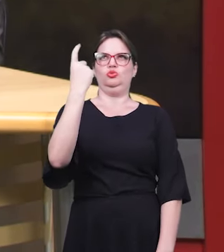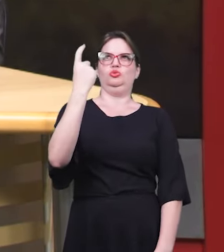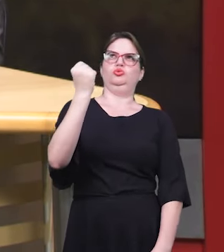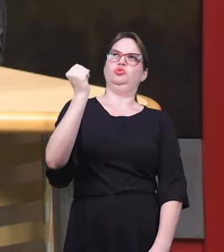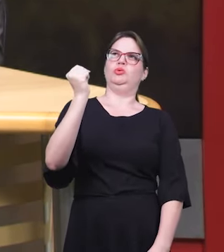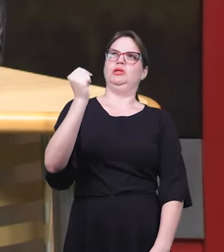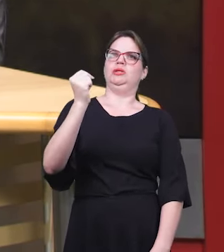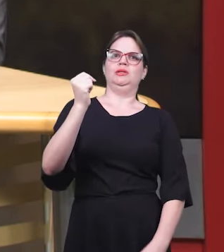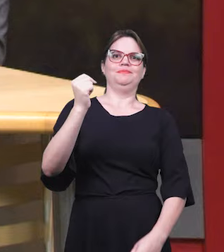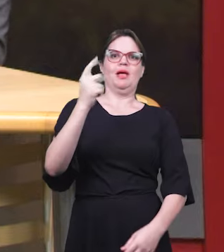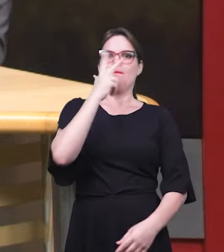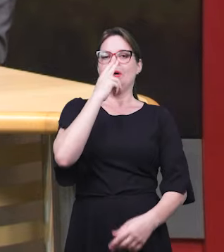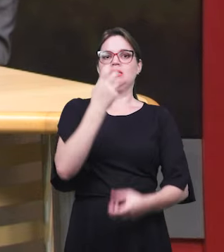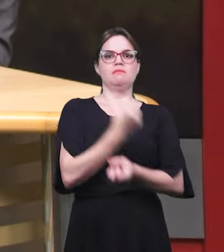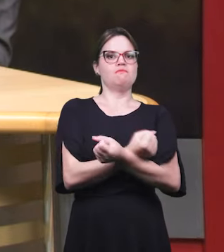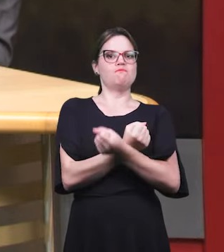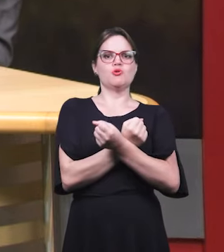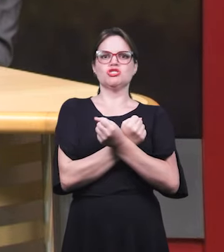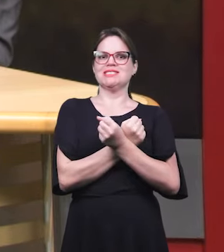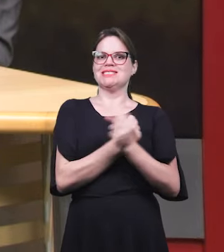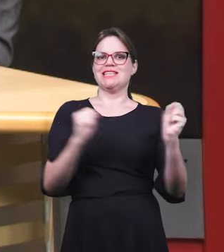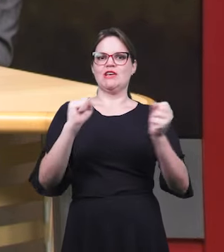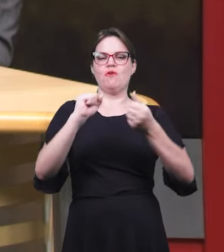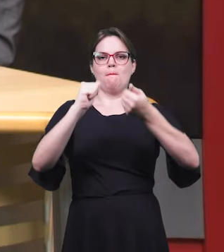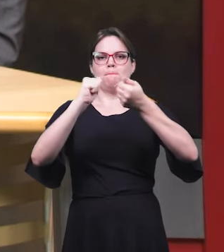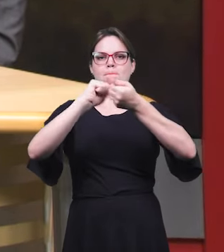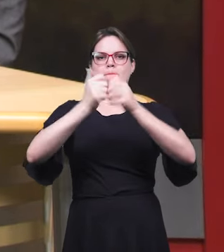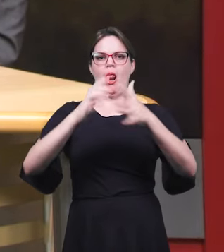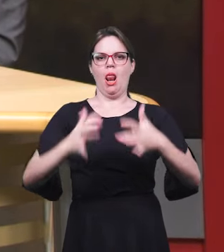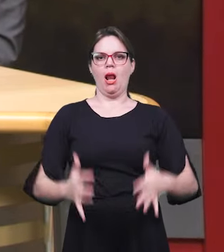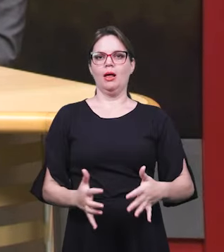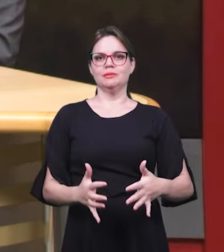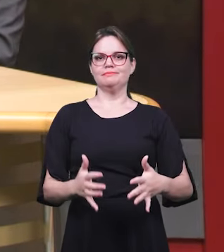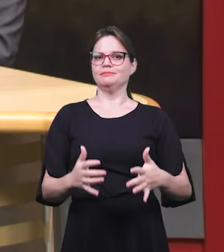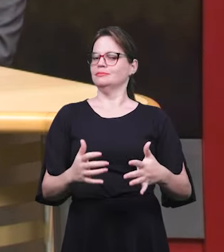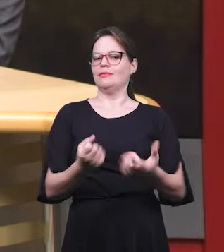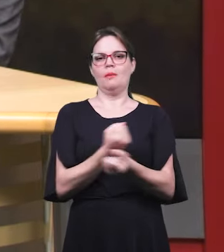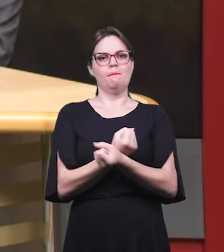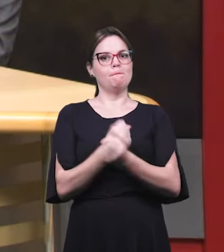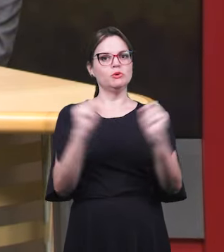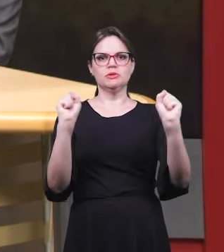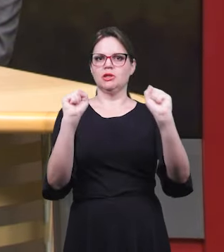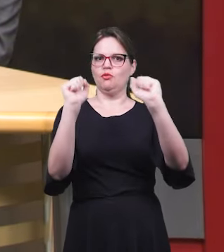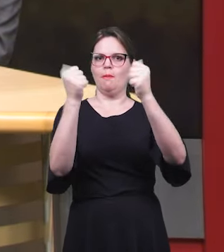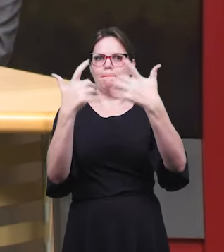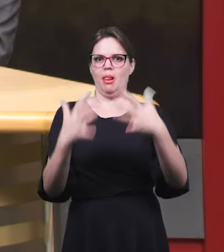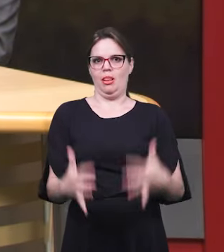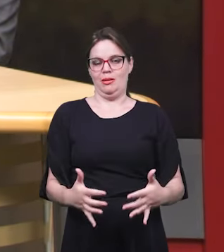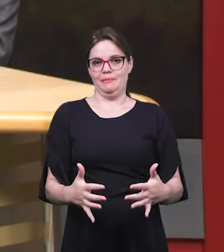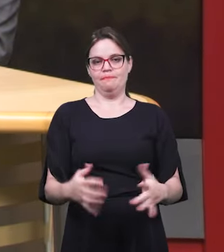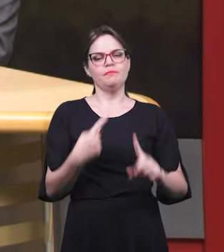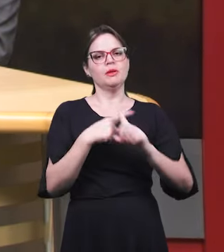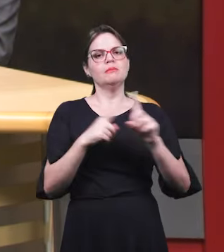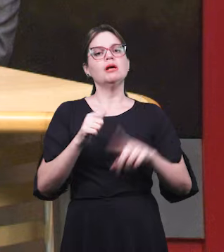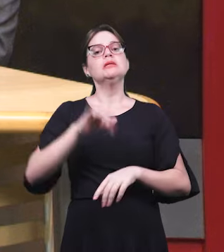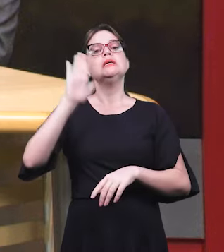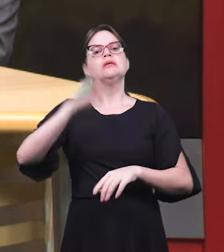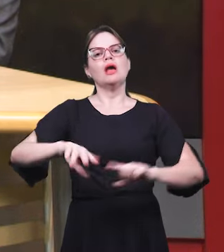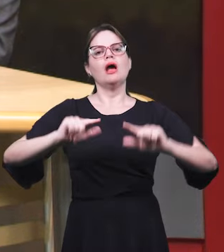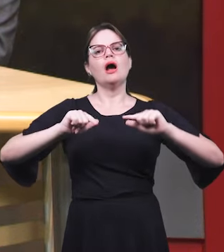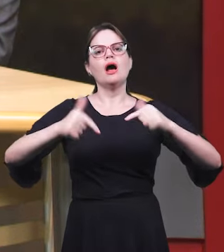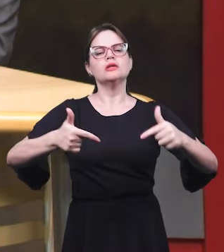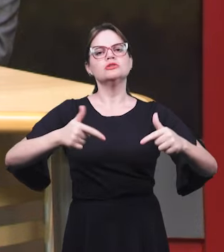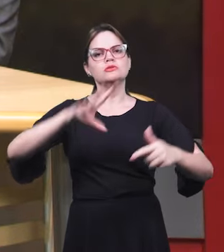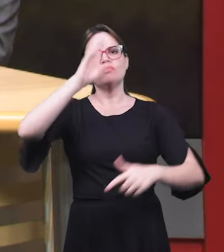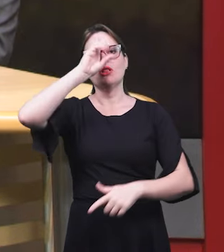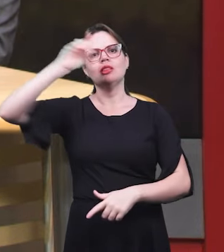Senhor, foi uma ação de Deus, foi a mão do Senhor que agiu ali para que aqueles muros caíssem. E a casa dela